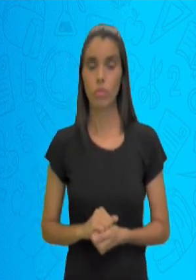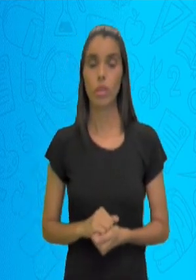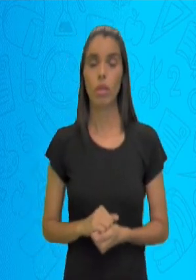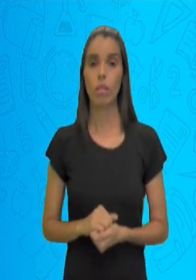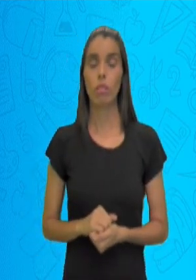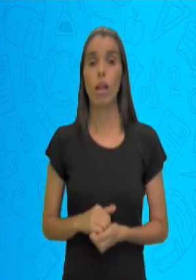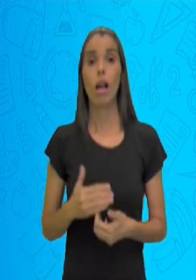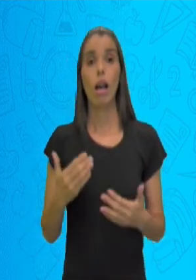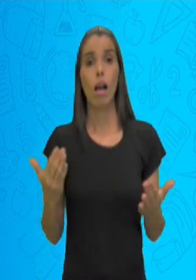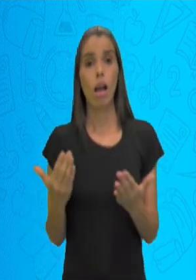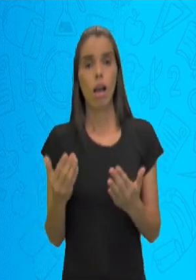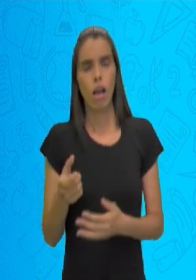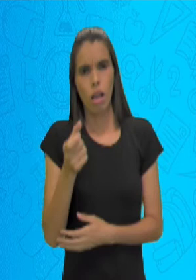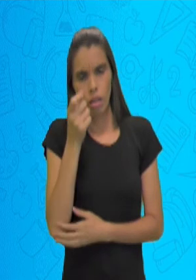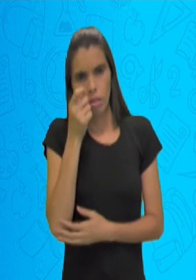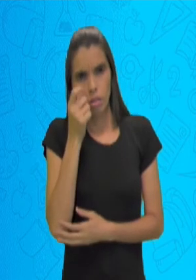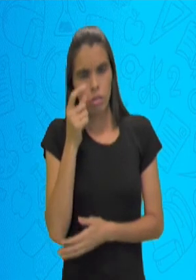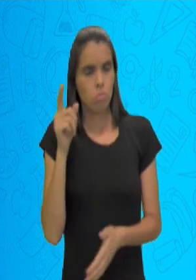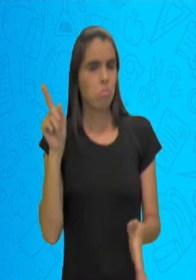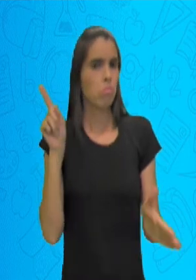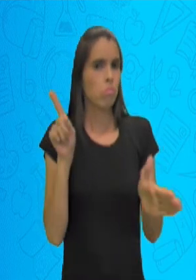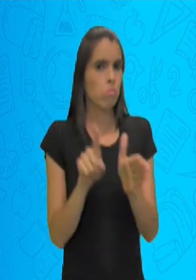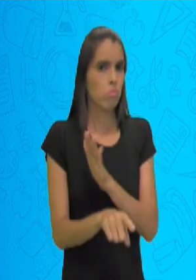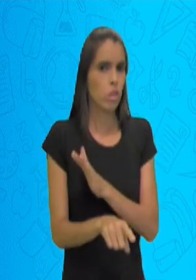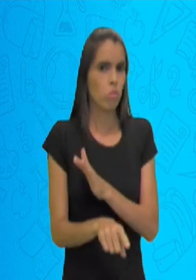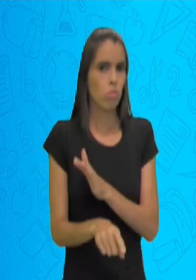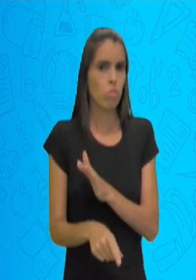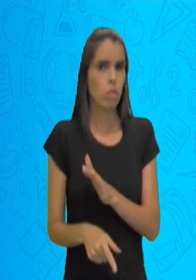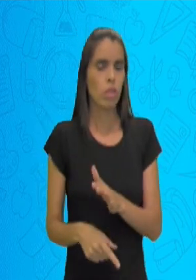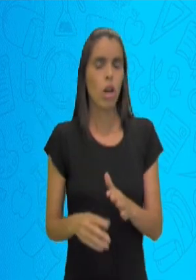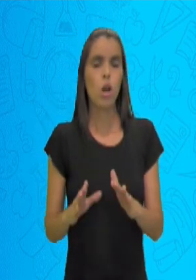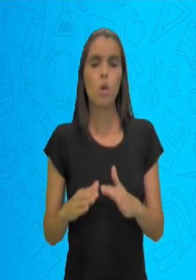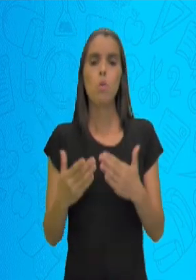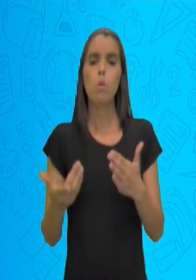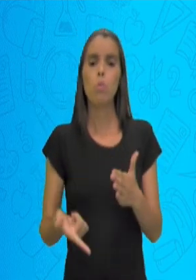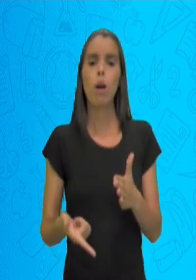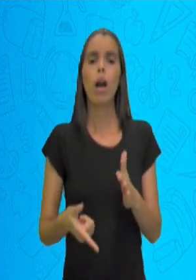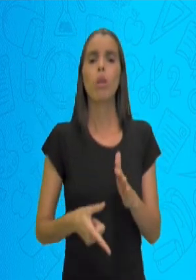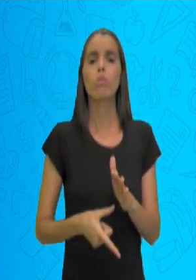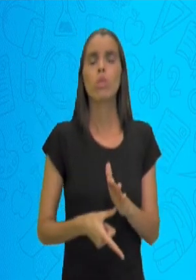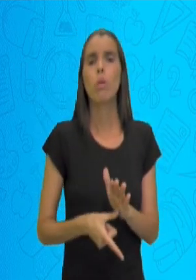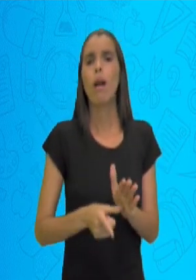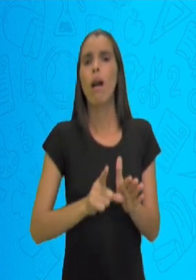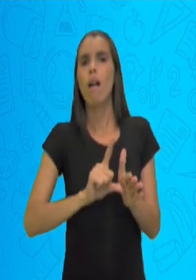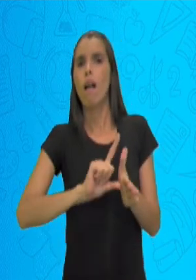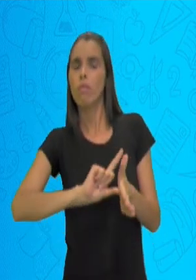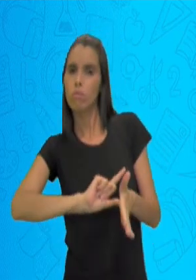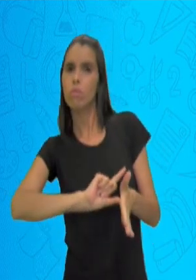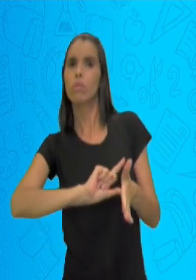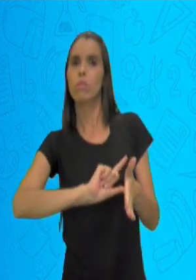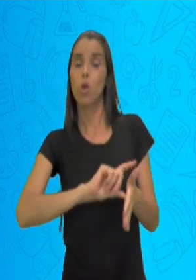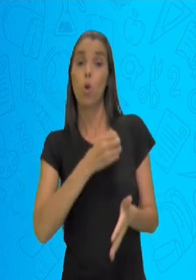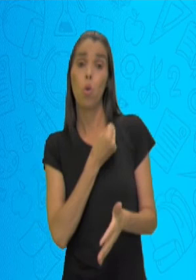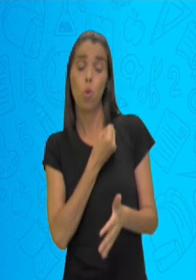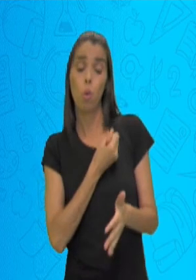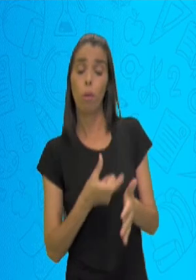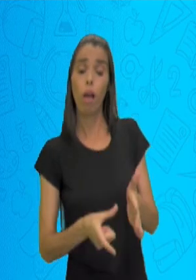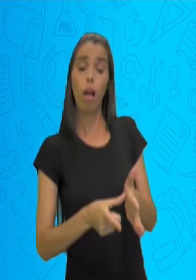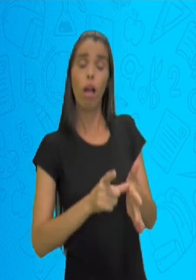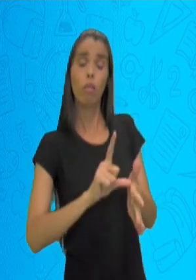porque pergunta, qual o seu antecessor? O que quer dizer antecessor?